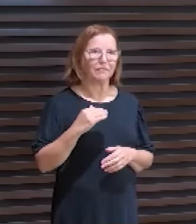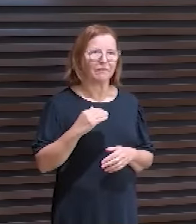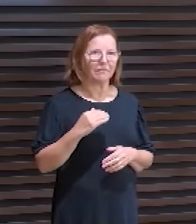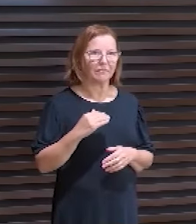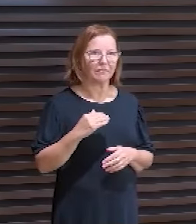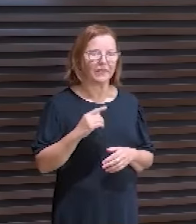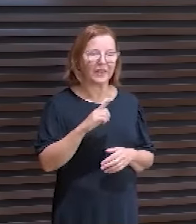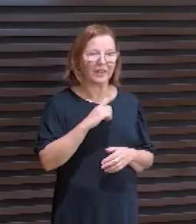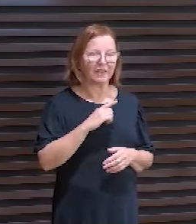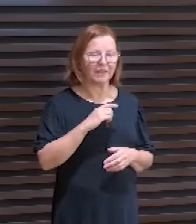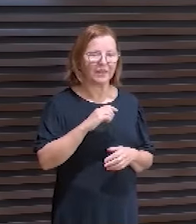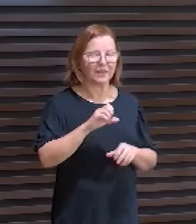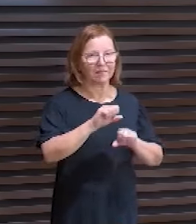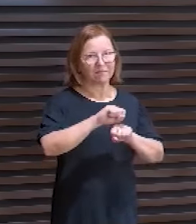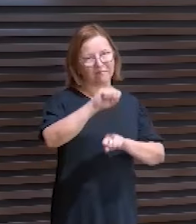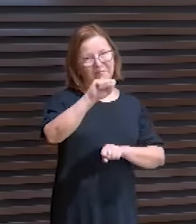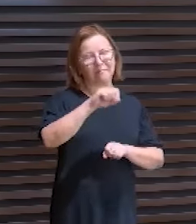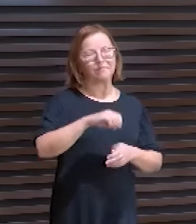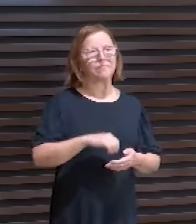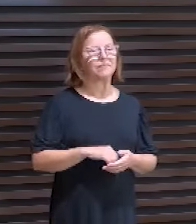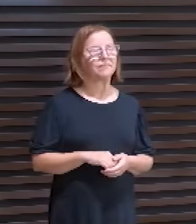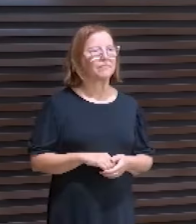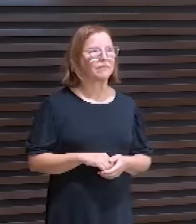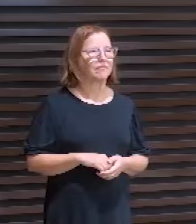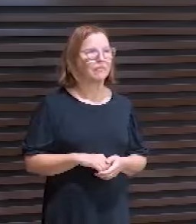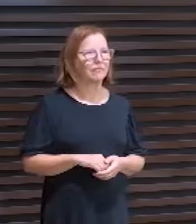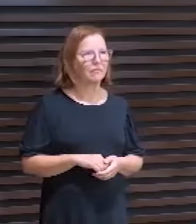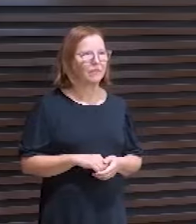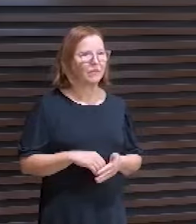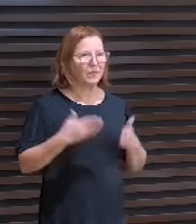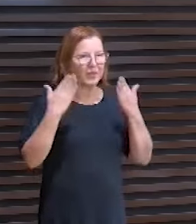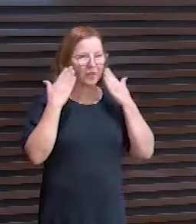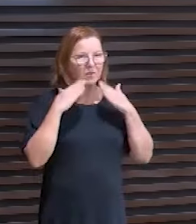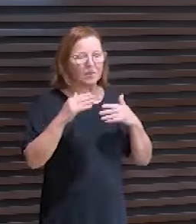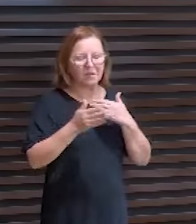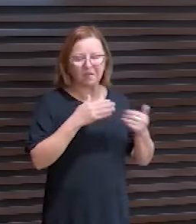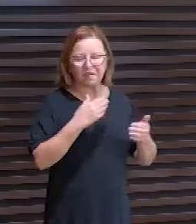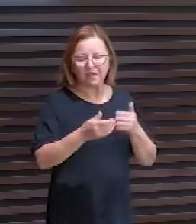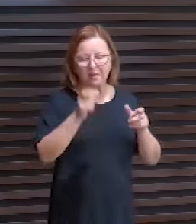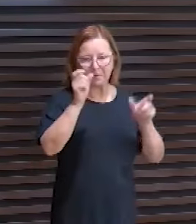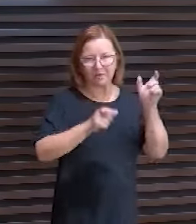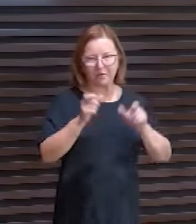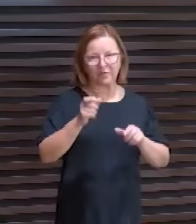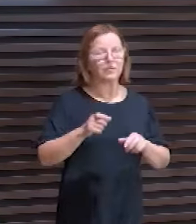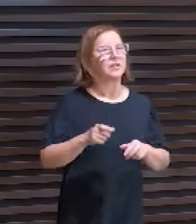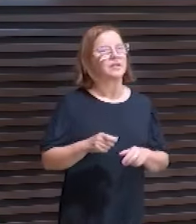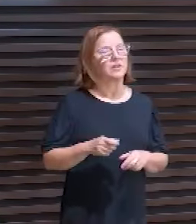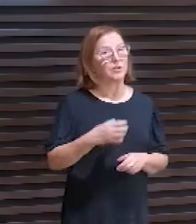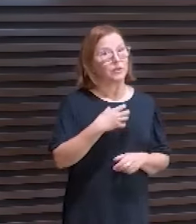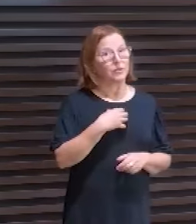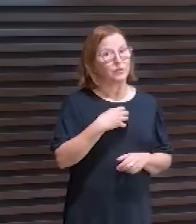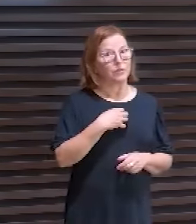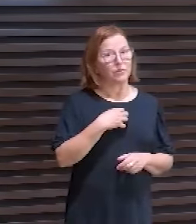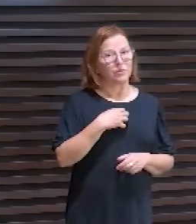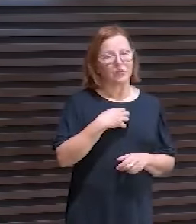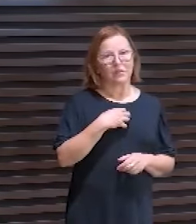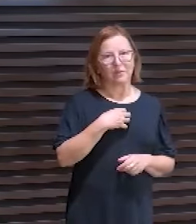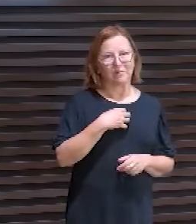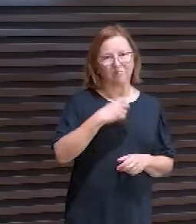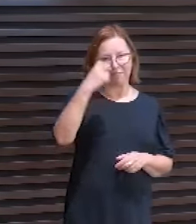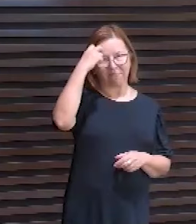tratado naturalmente qualquer um de forma racional racional e em sã